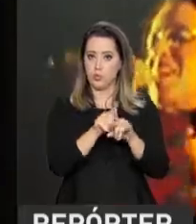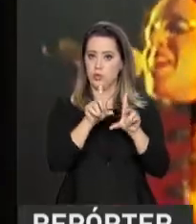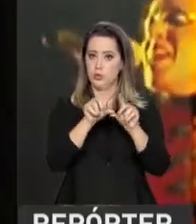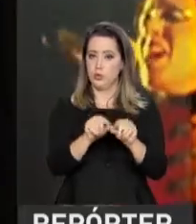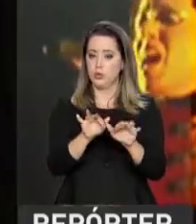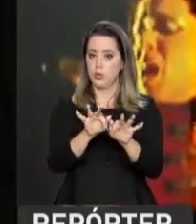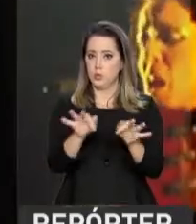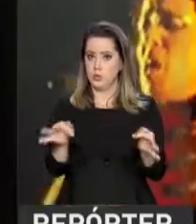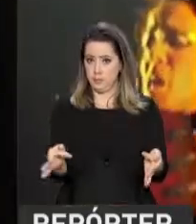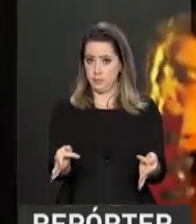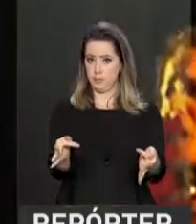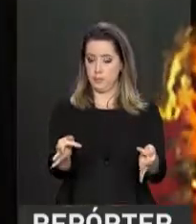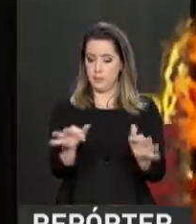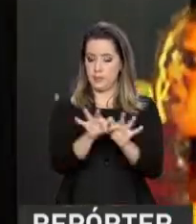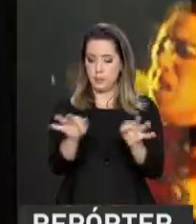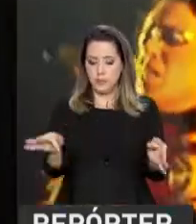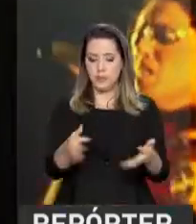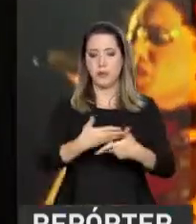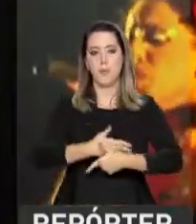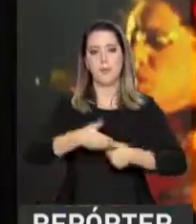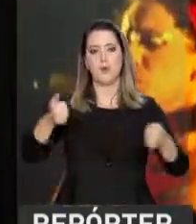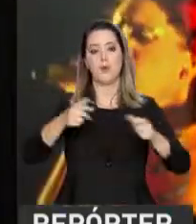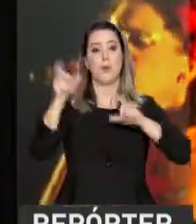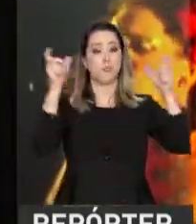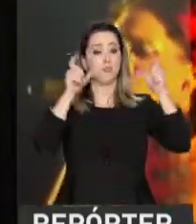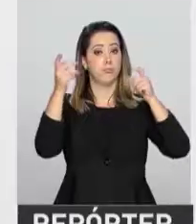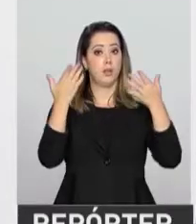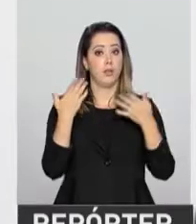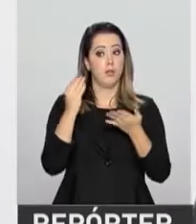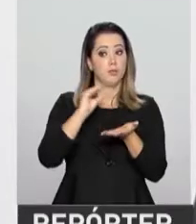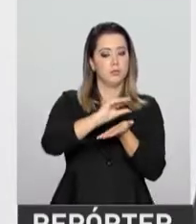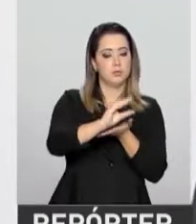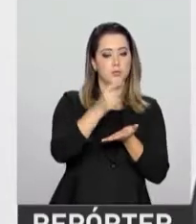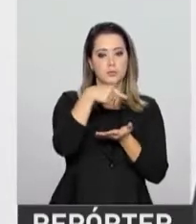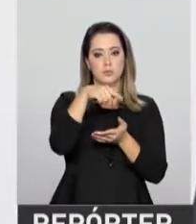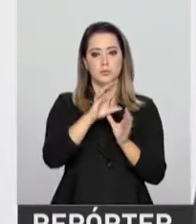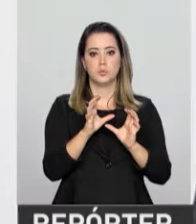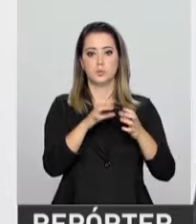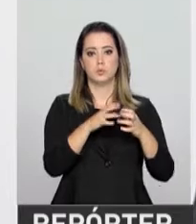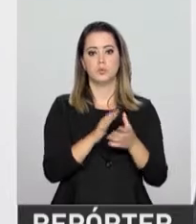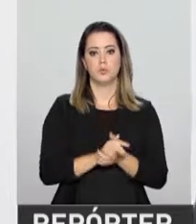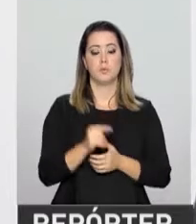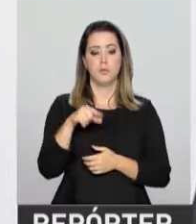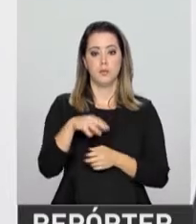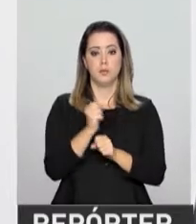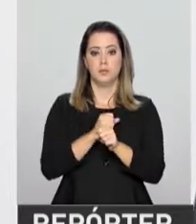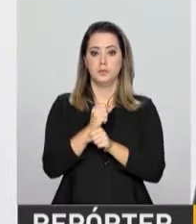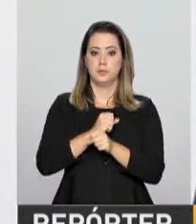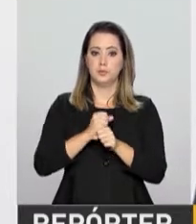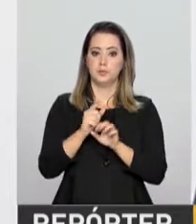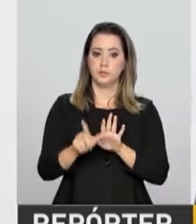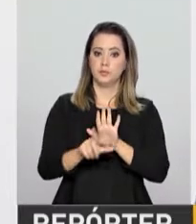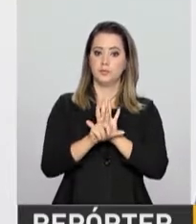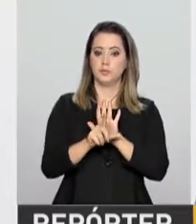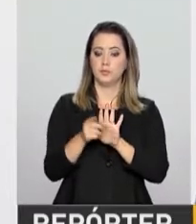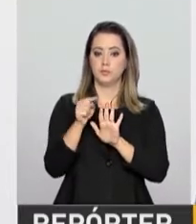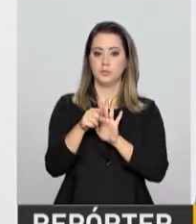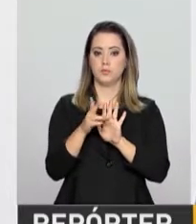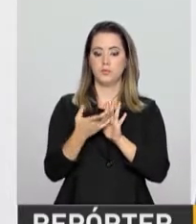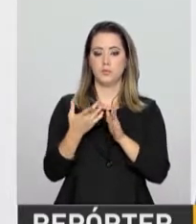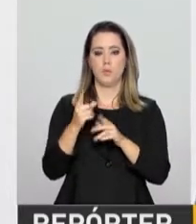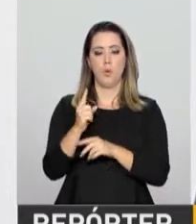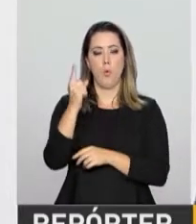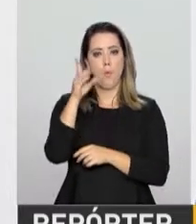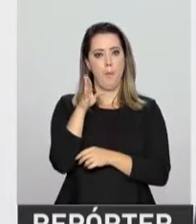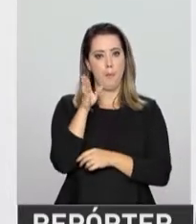e atrair mais investimentos para o setor nós temos para este ano é um teto de renúncia de